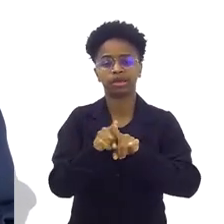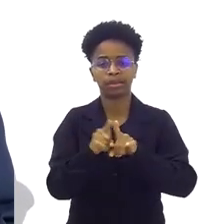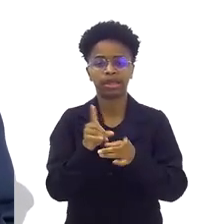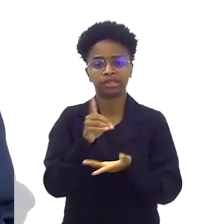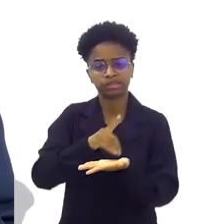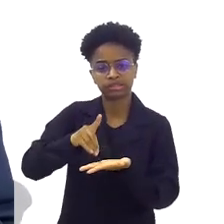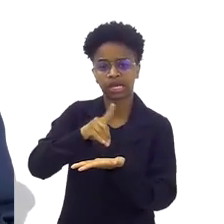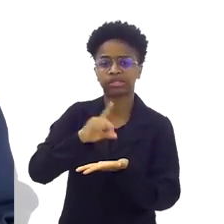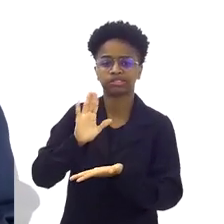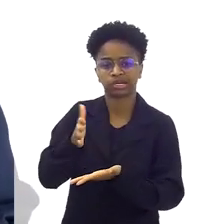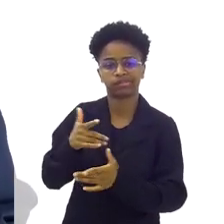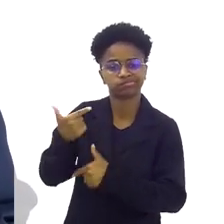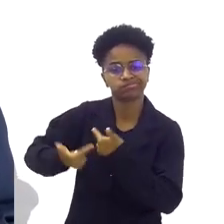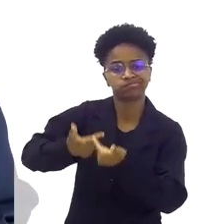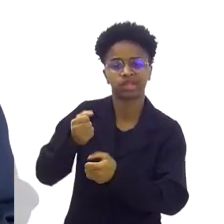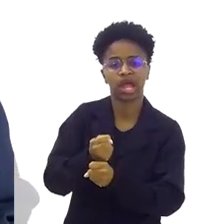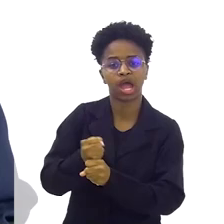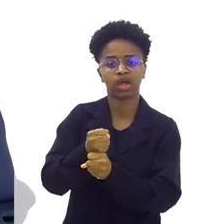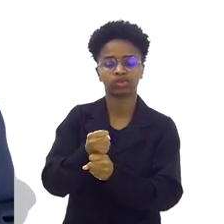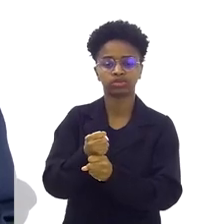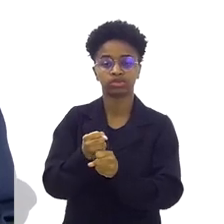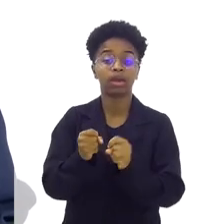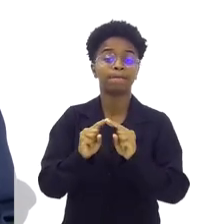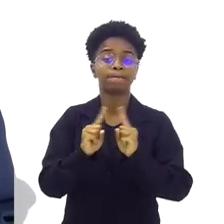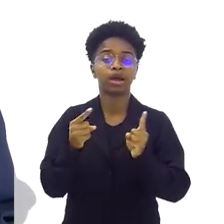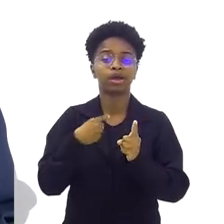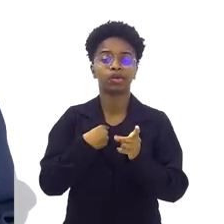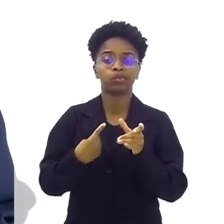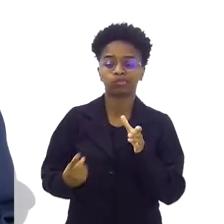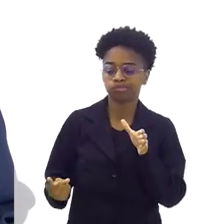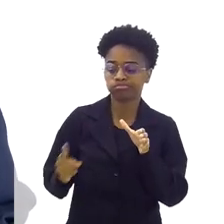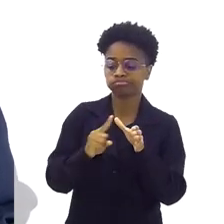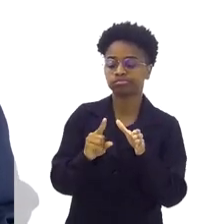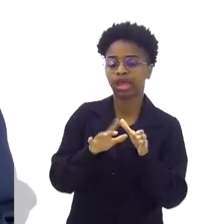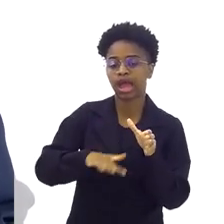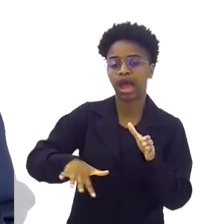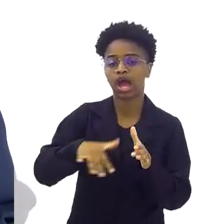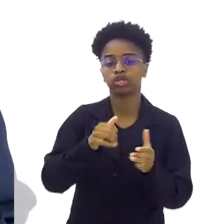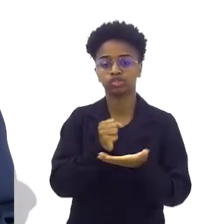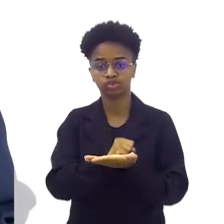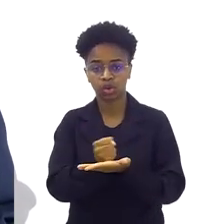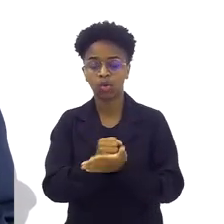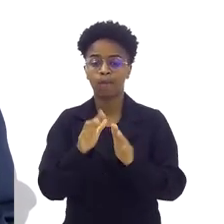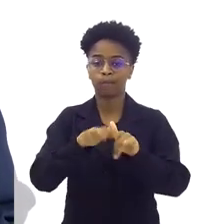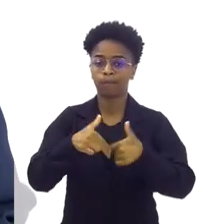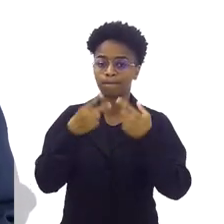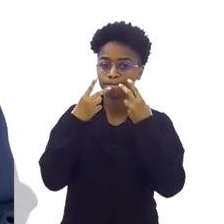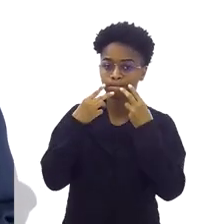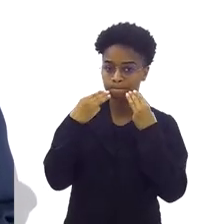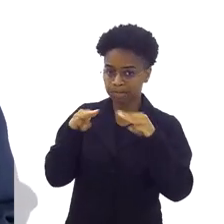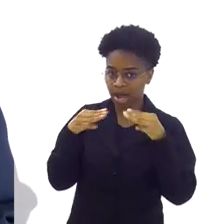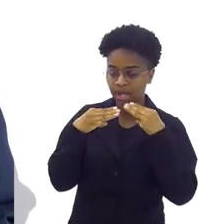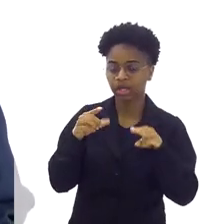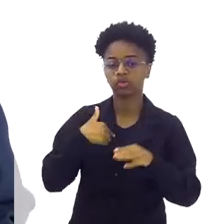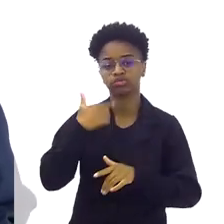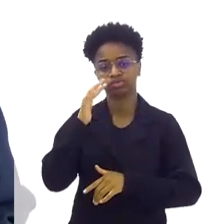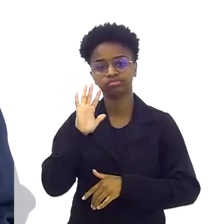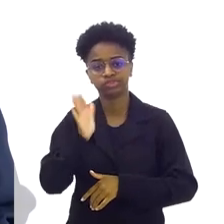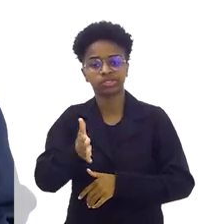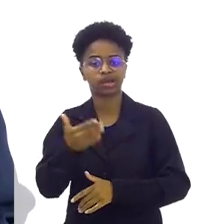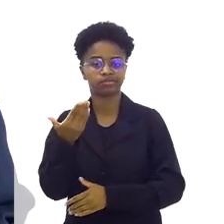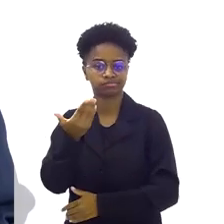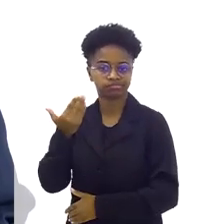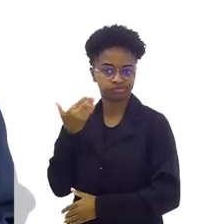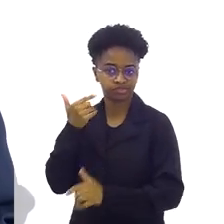publicidade. Trabalhei como designer por muitos anos. E aí eu entrei na área de jogos através do marketing. Então, era algo